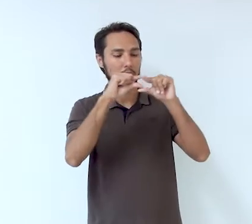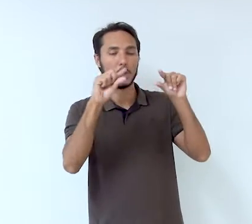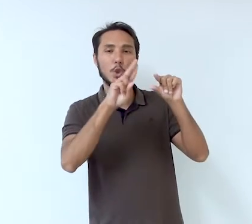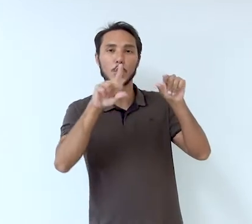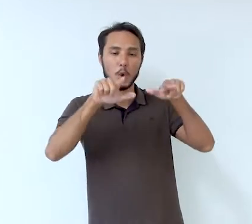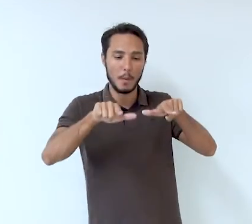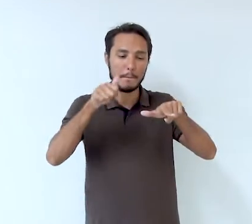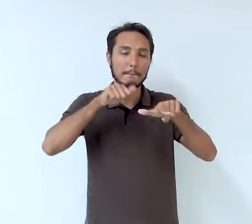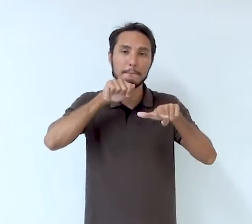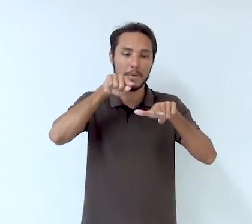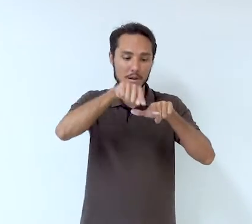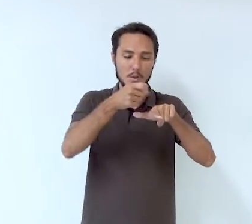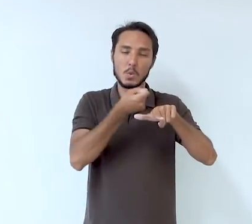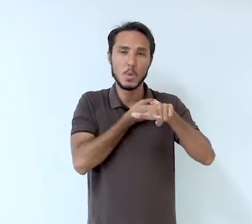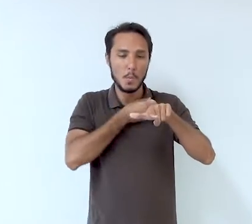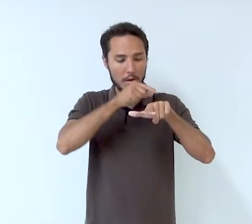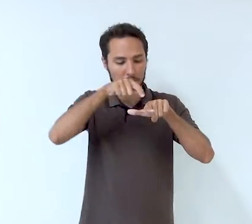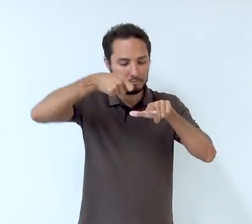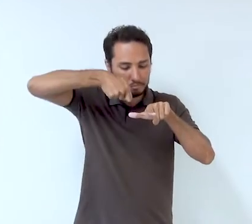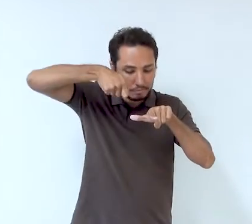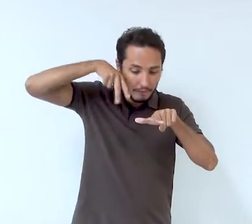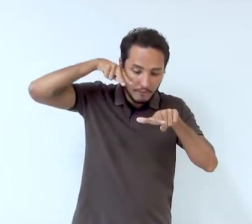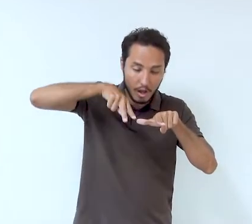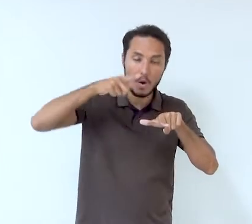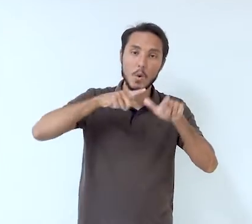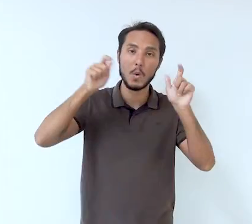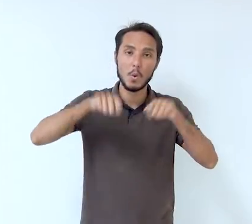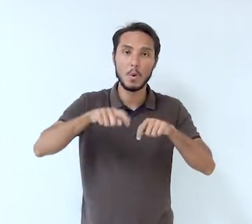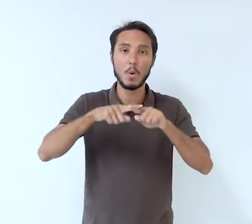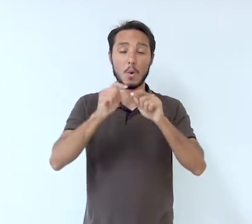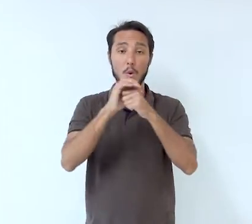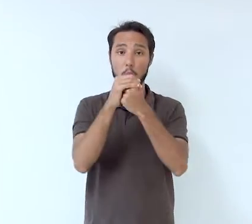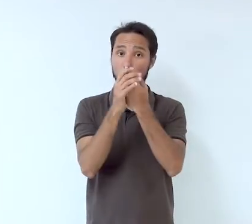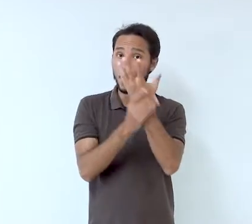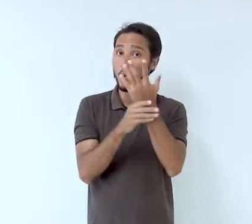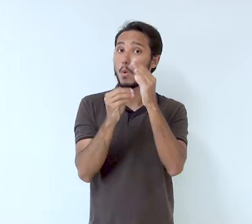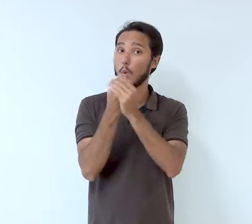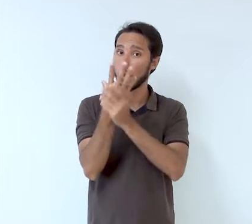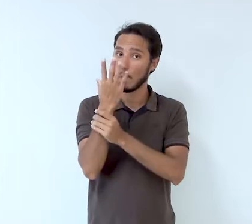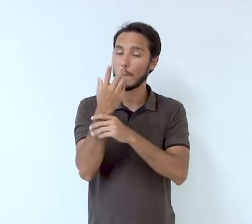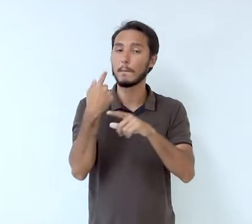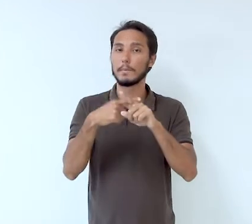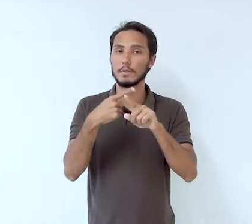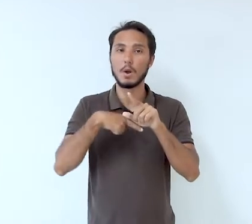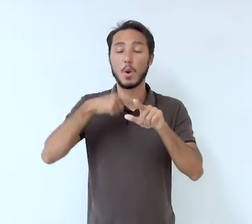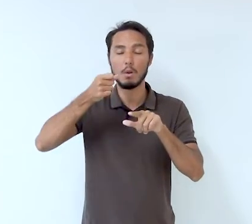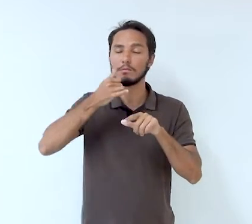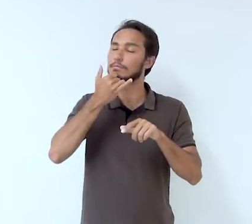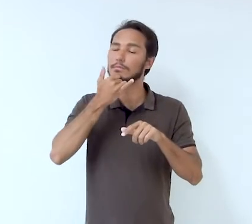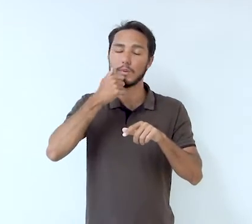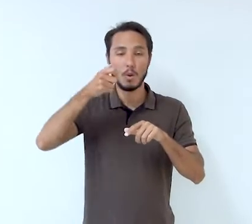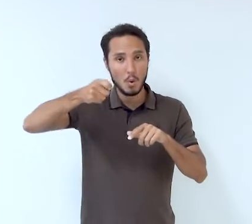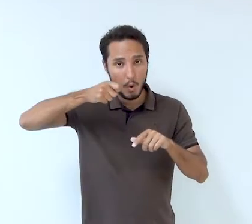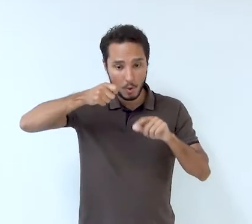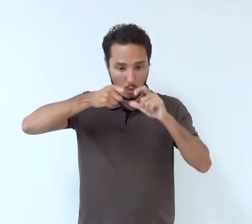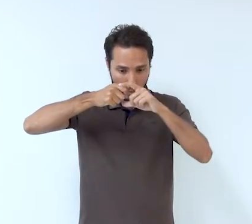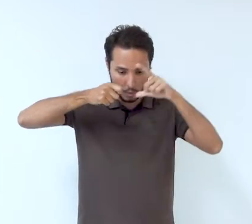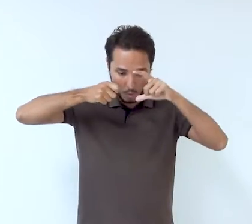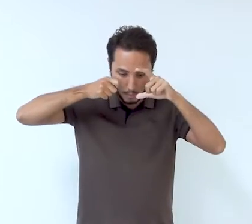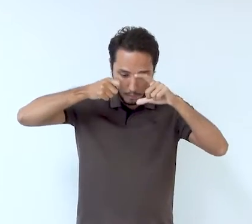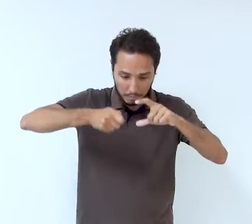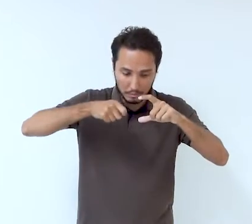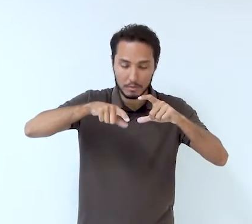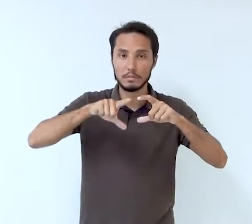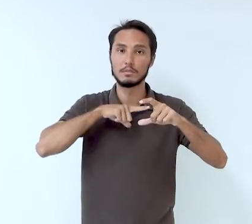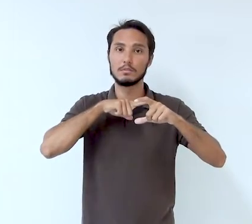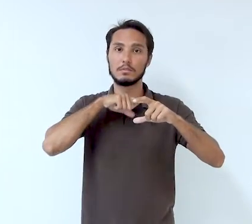na placa-mãe e nos demais componentes. Uma lupa, porque geralmente esses